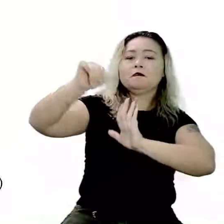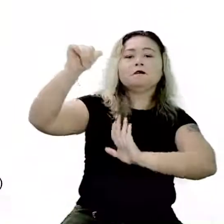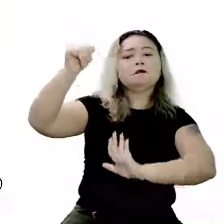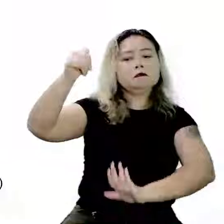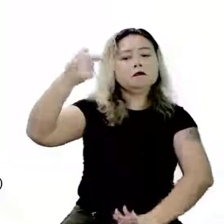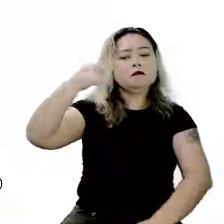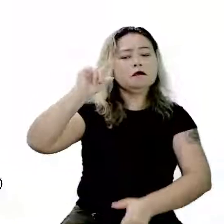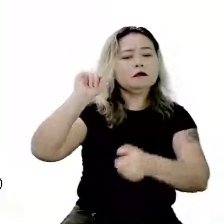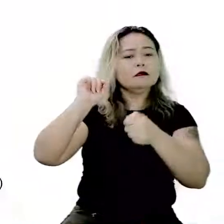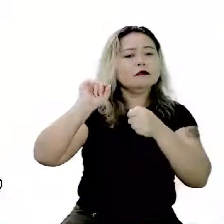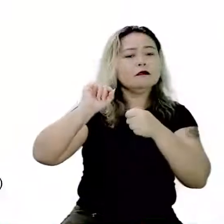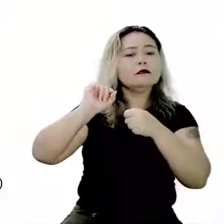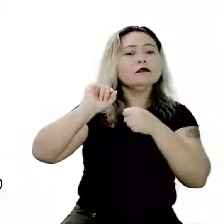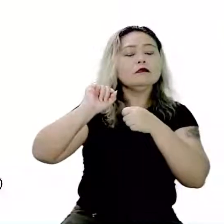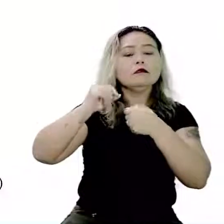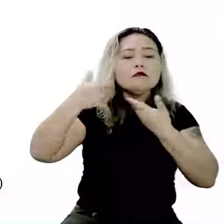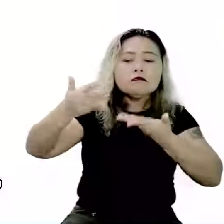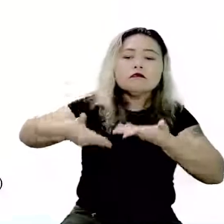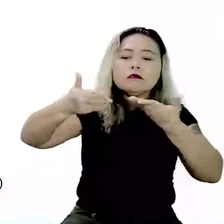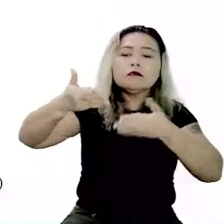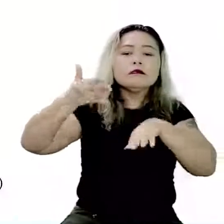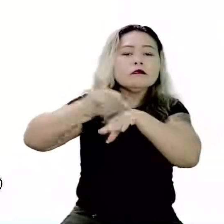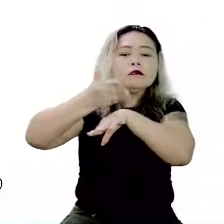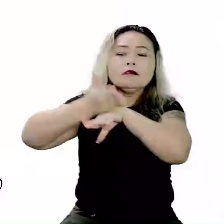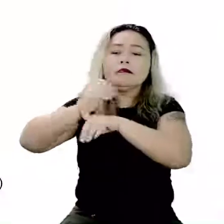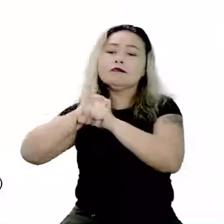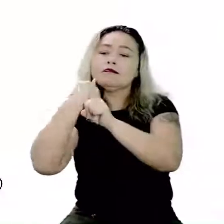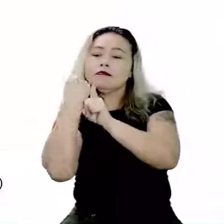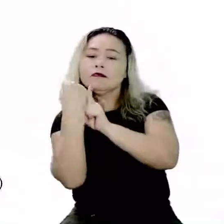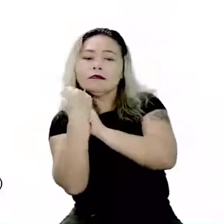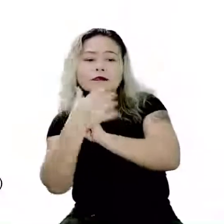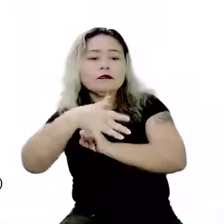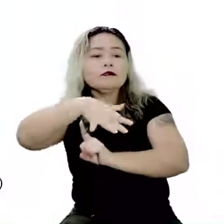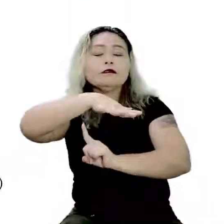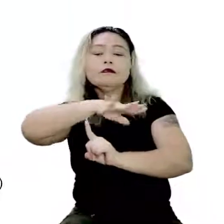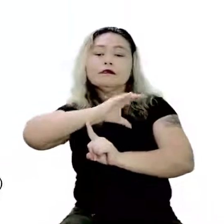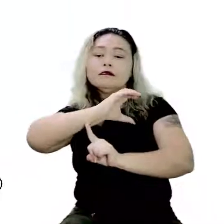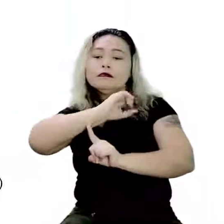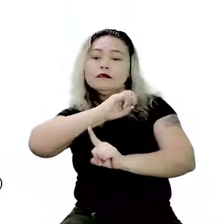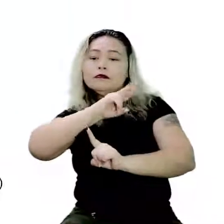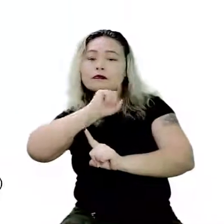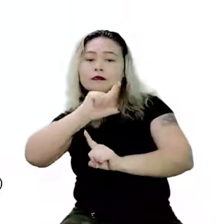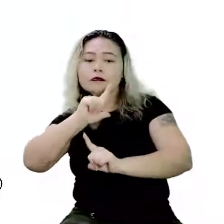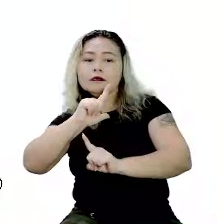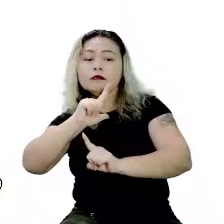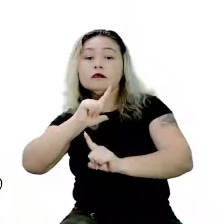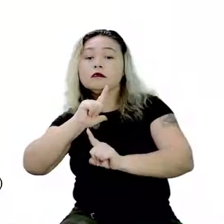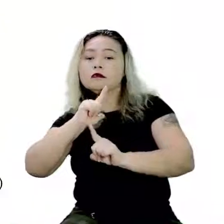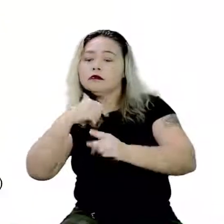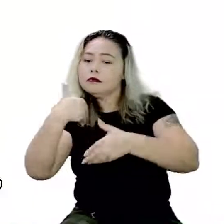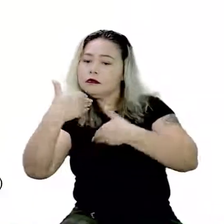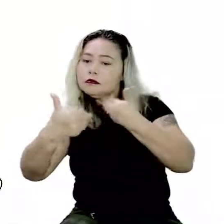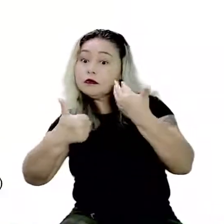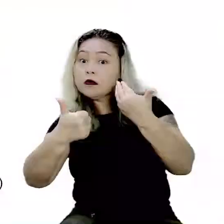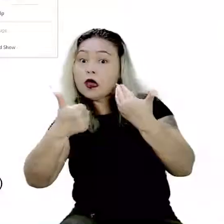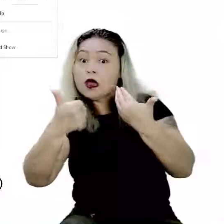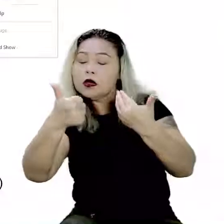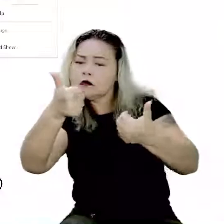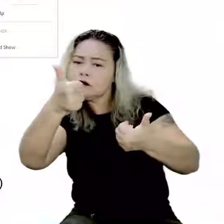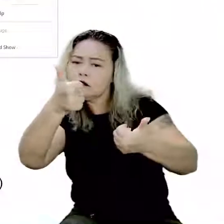pioneira ao ensejar a participação da sociedade civil nos processos